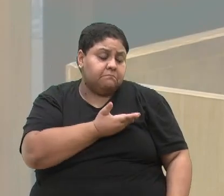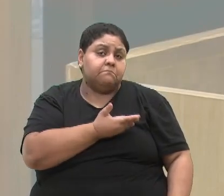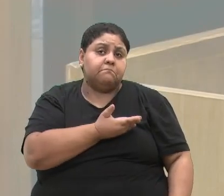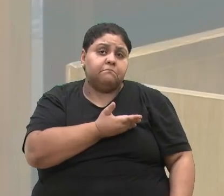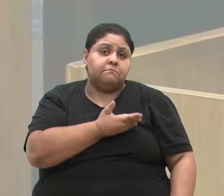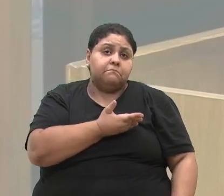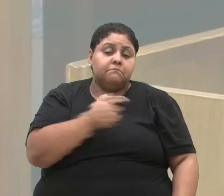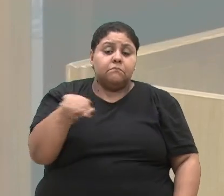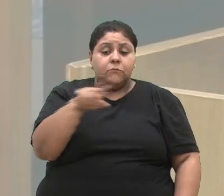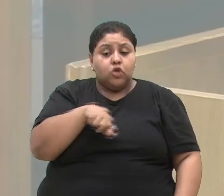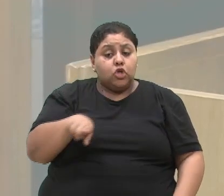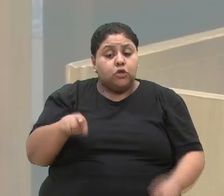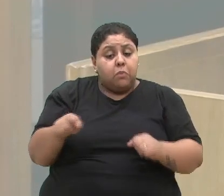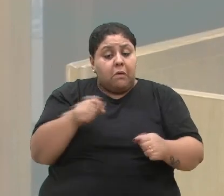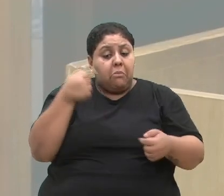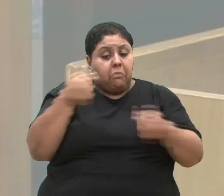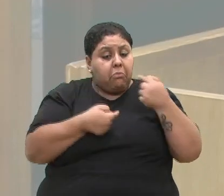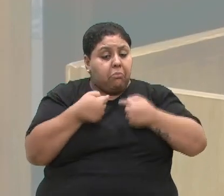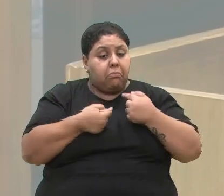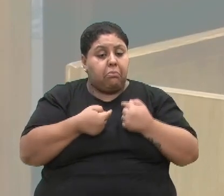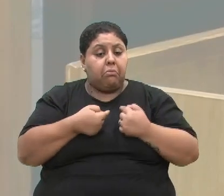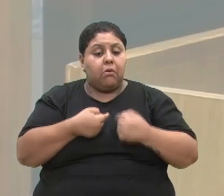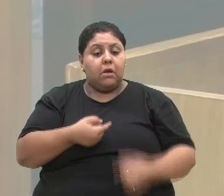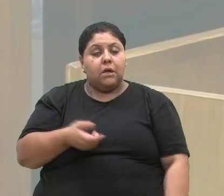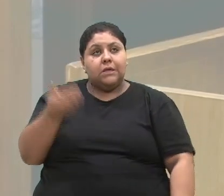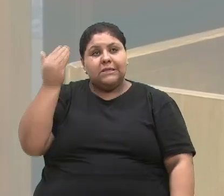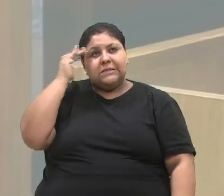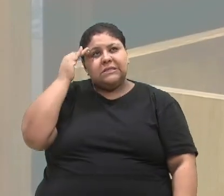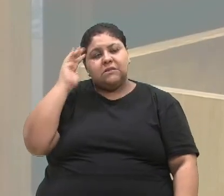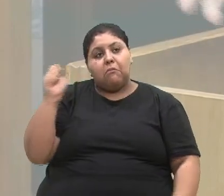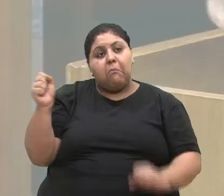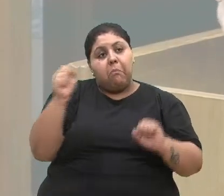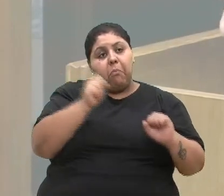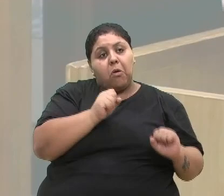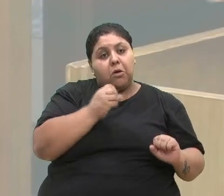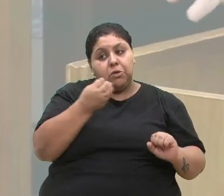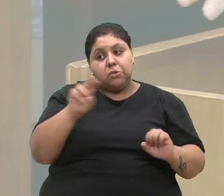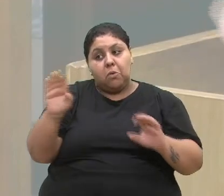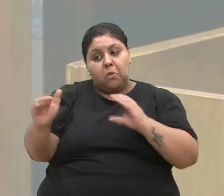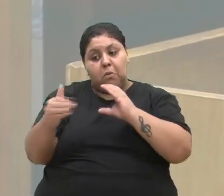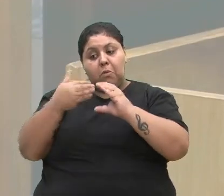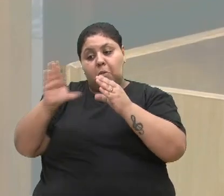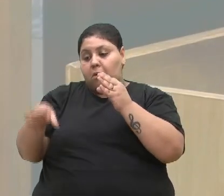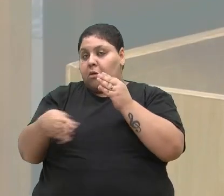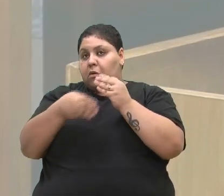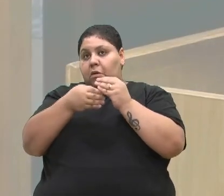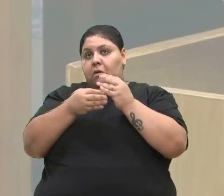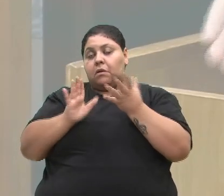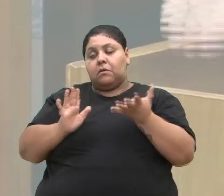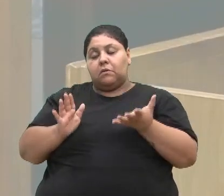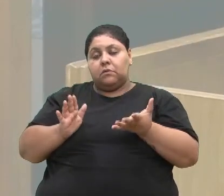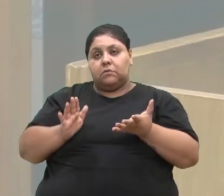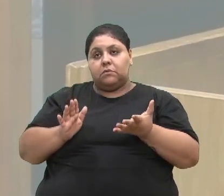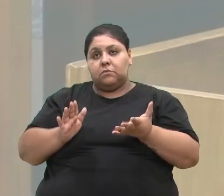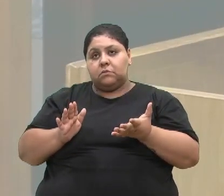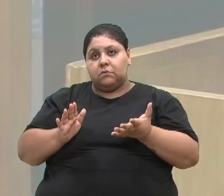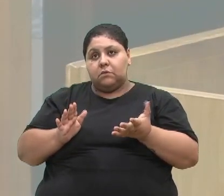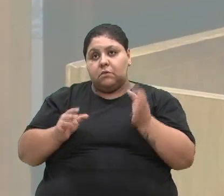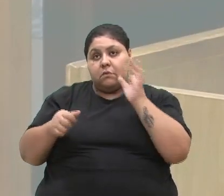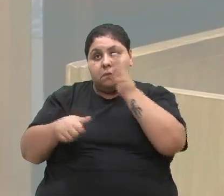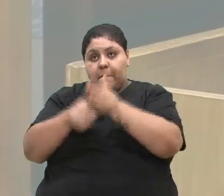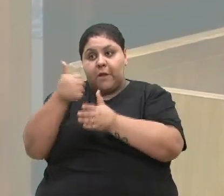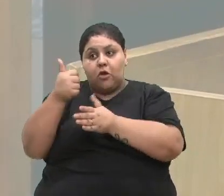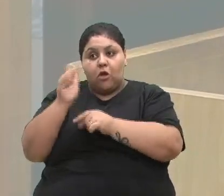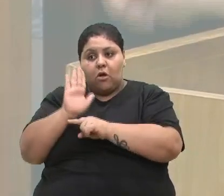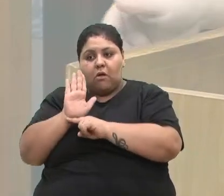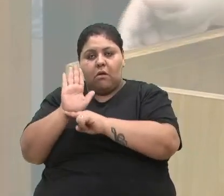para nós poder debater e entender se pode receber uma emenda, por exemplo, que vai ainda aperfeiçoar e